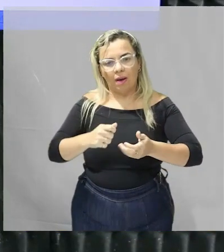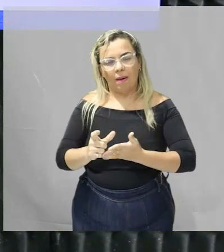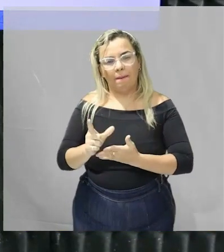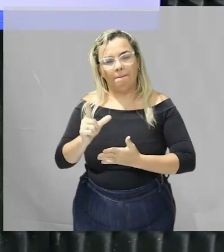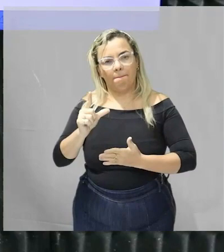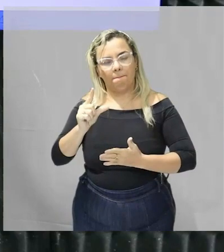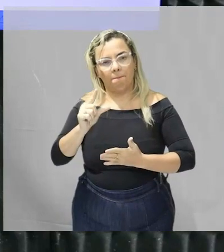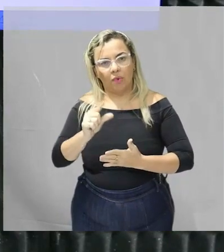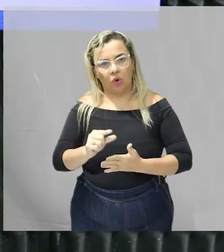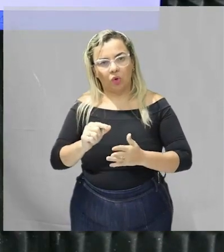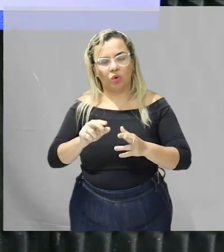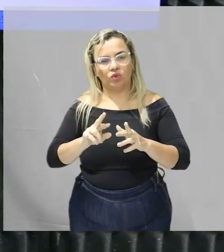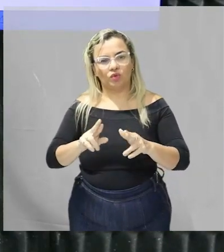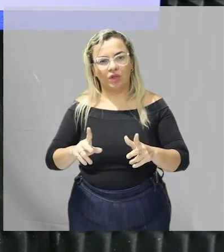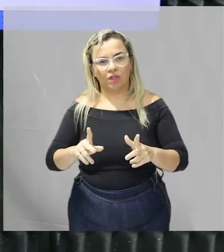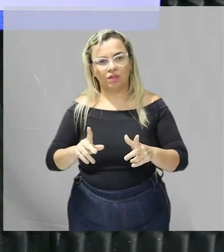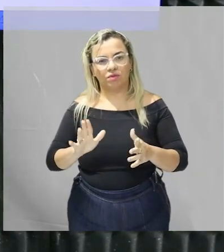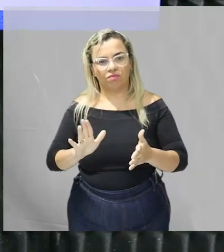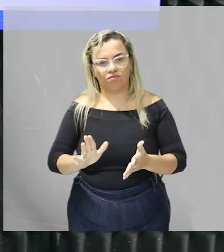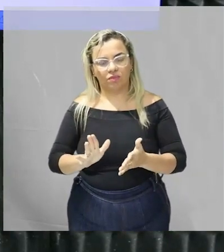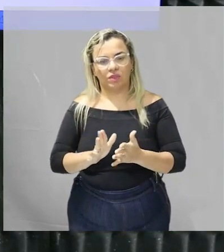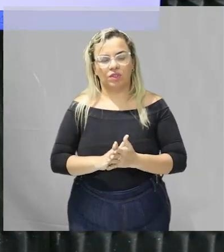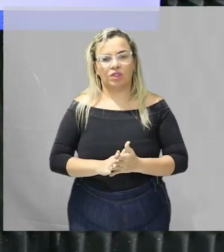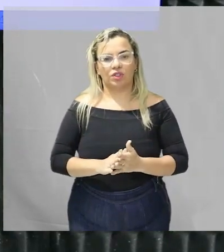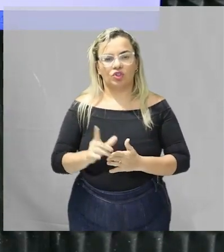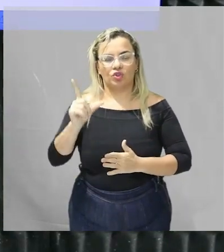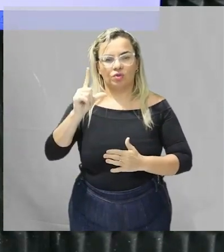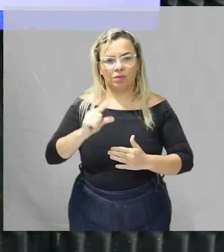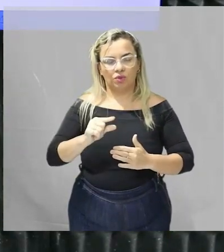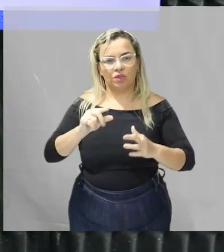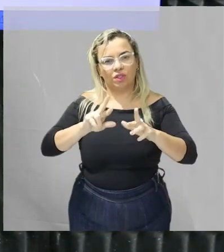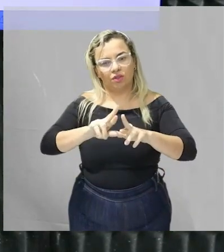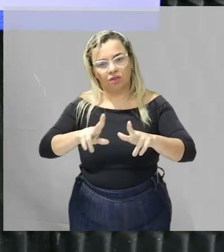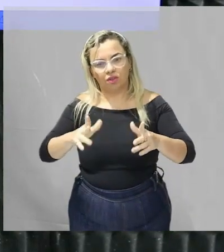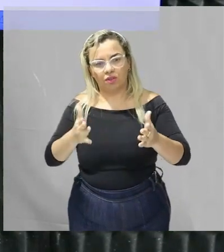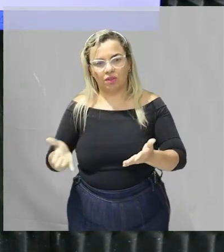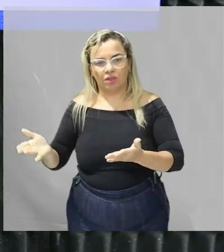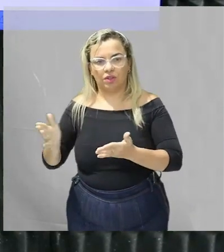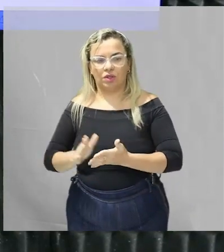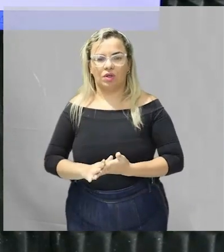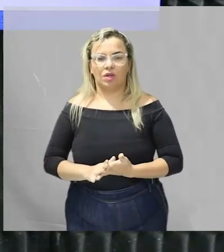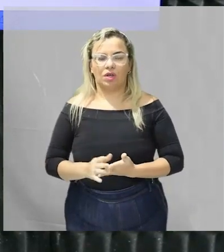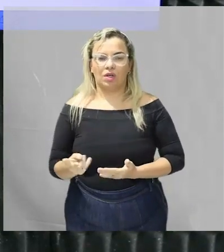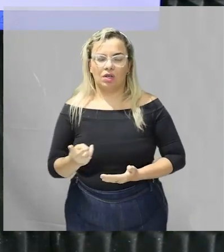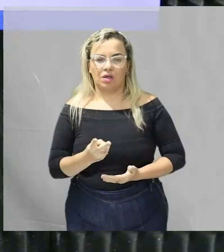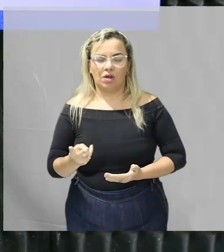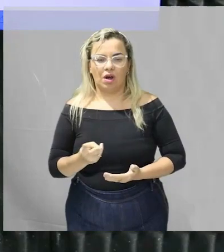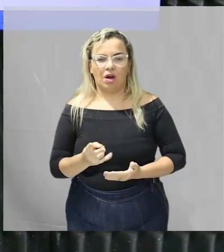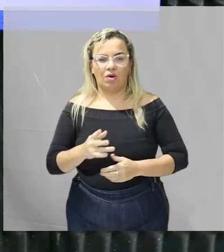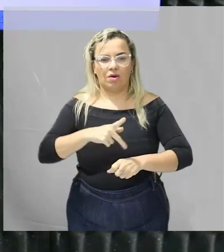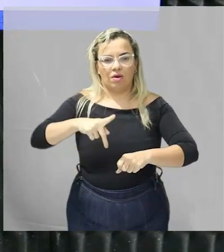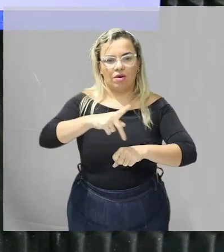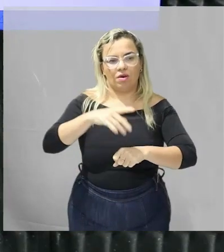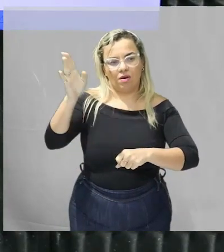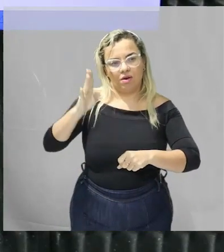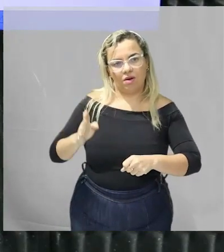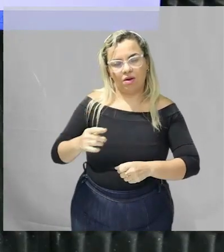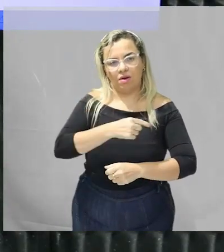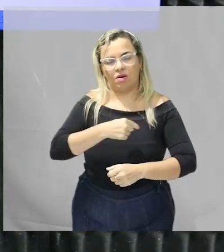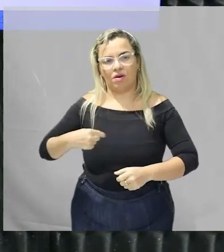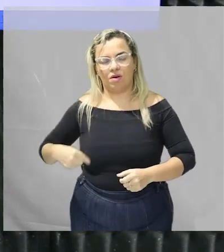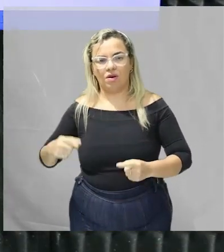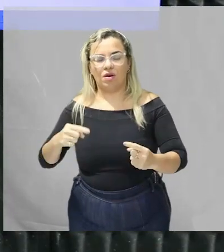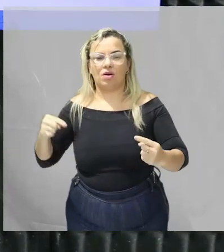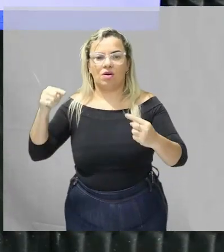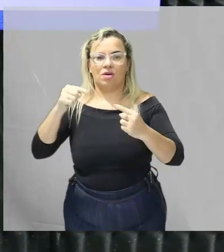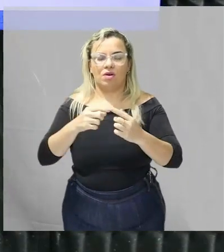Ponto aí, já identifiquei que são os dois atores, Brasil e China, e o objetivo muito claro aí para o texto, logo deixando muito explícito,